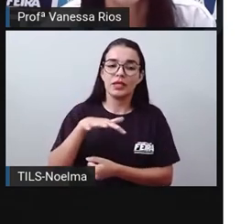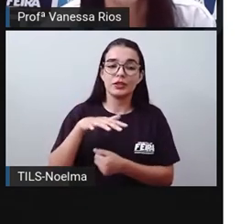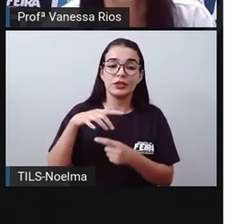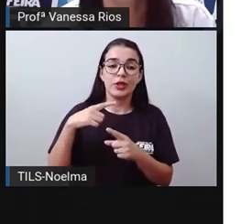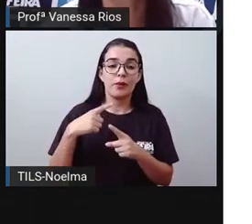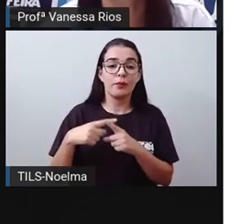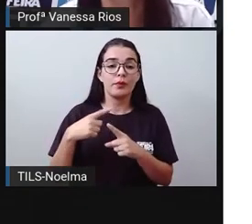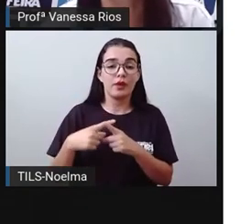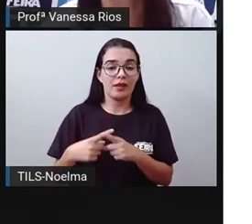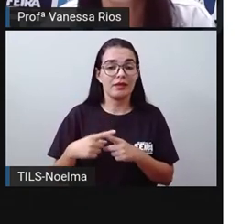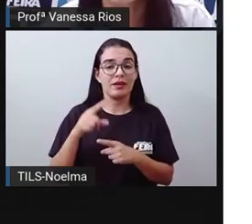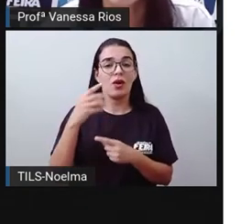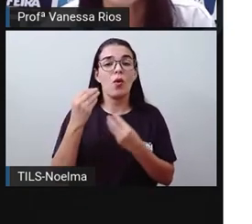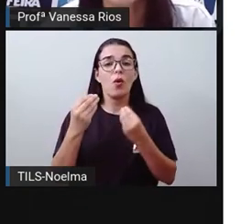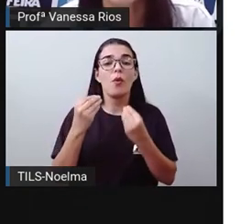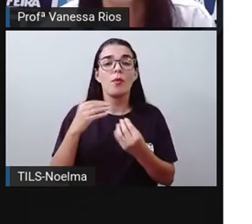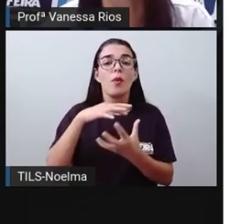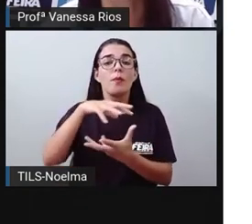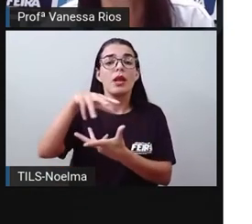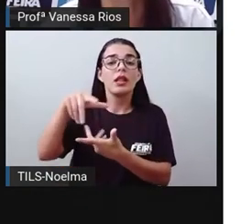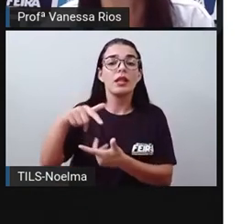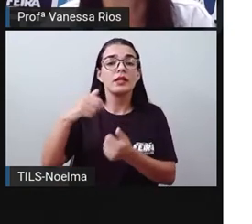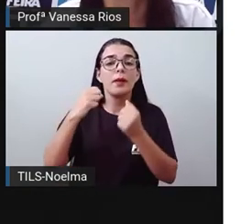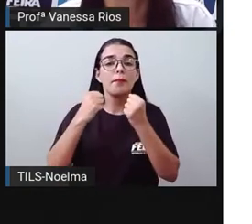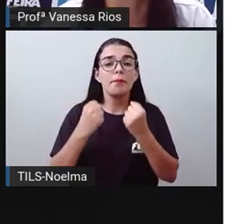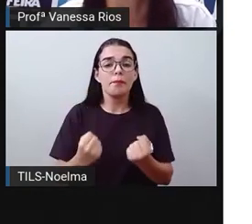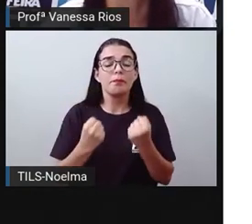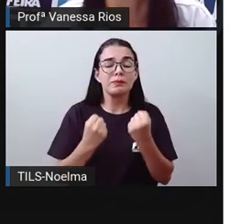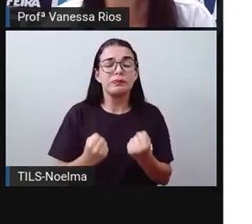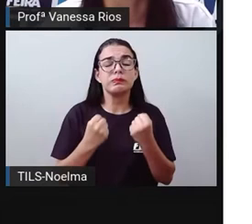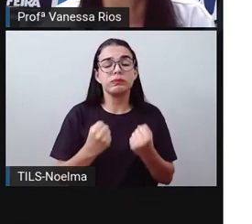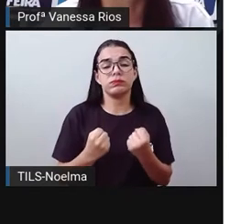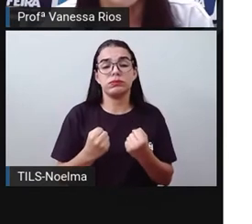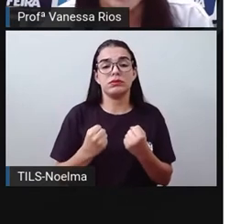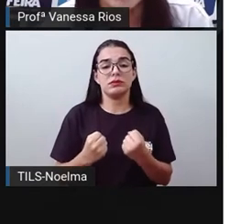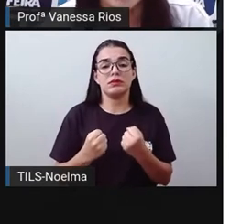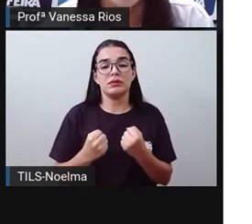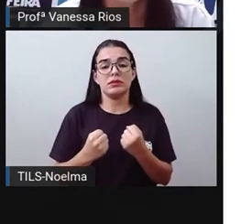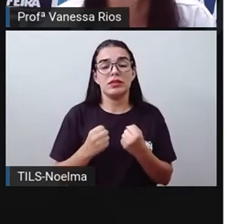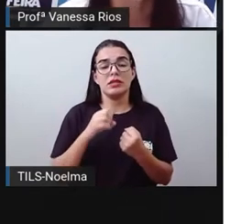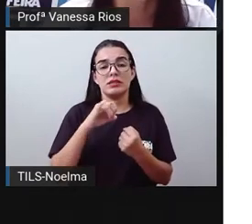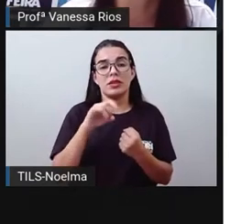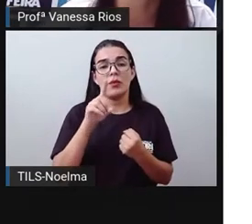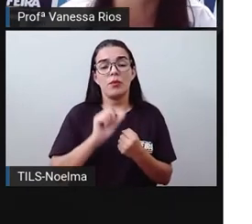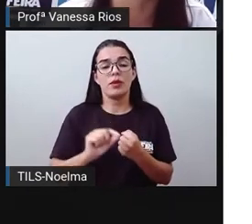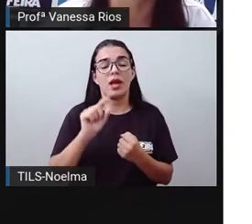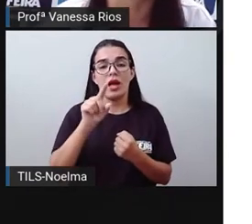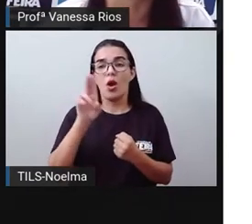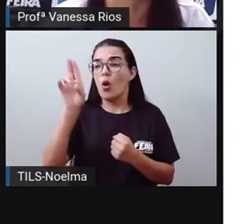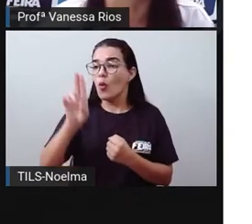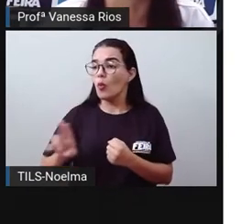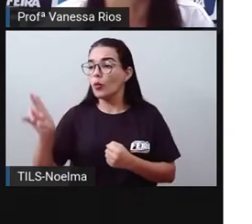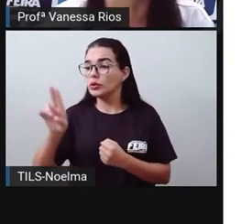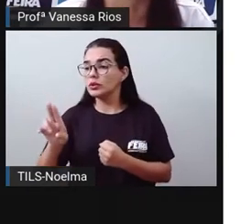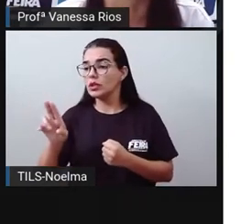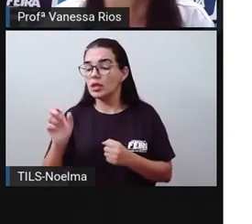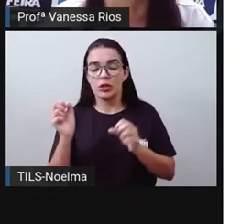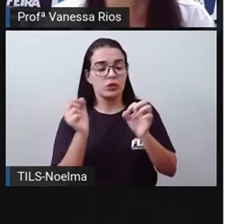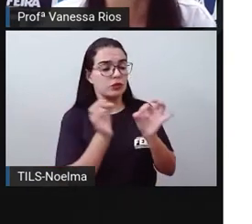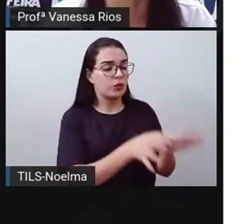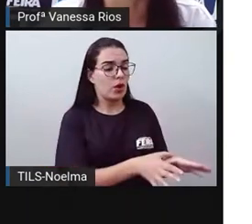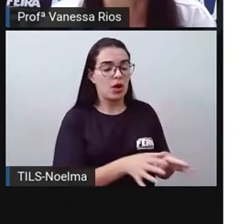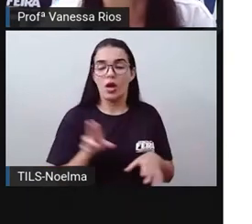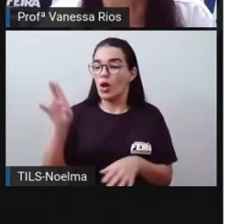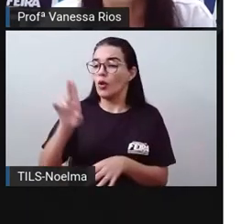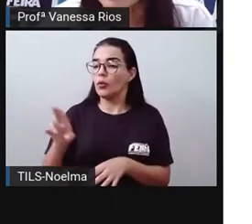um planeta suportar um sistema em que a lei vigente é use, descarte, compre sempre o novo? E